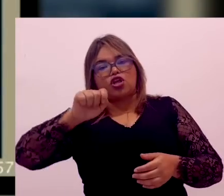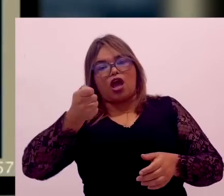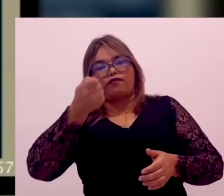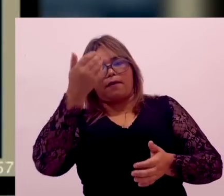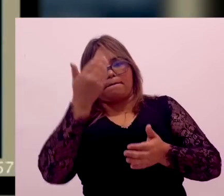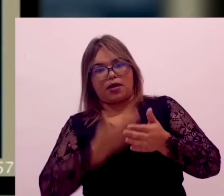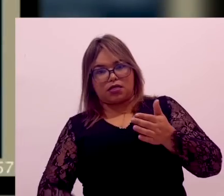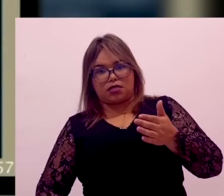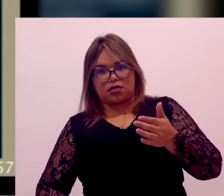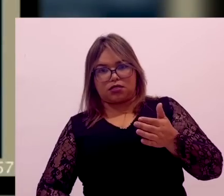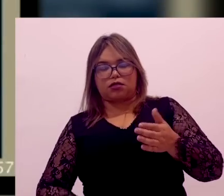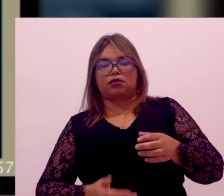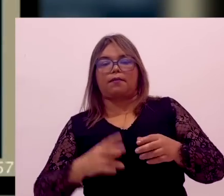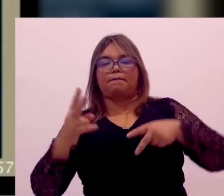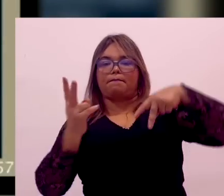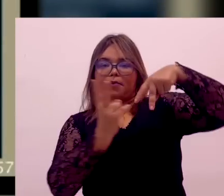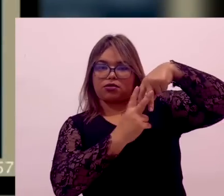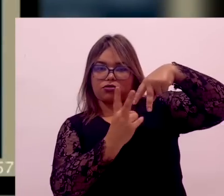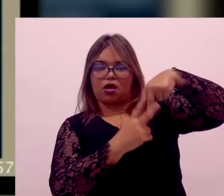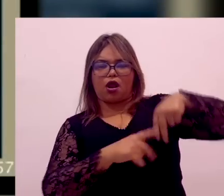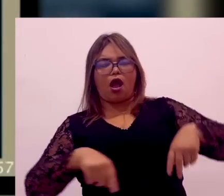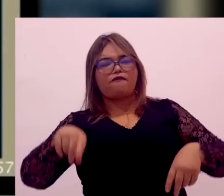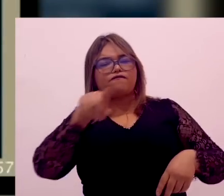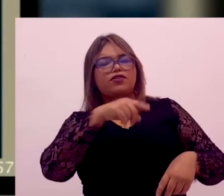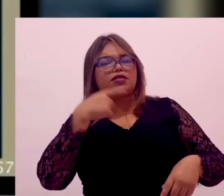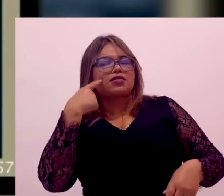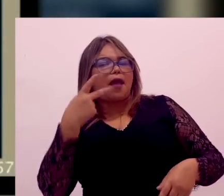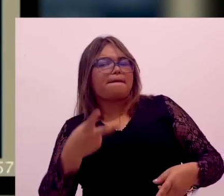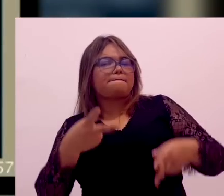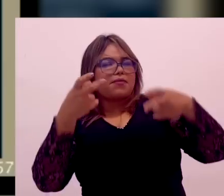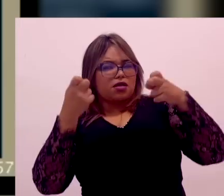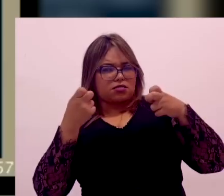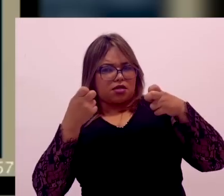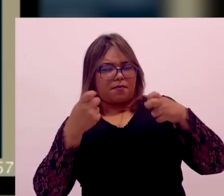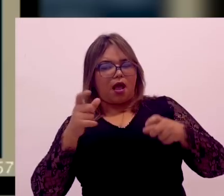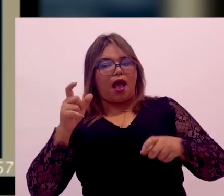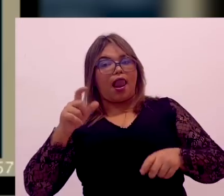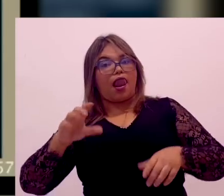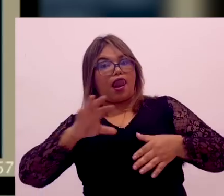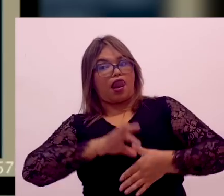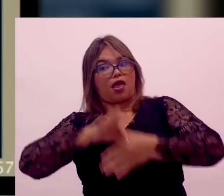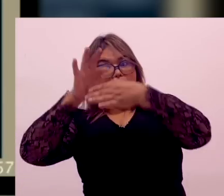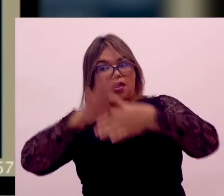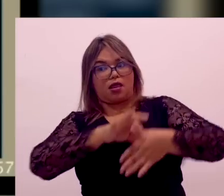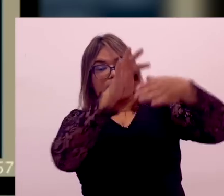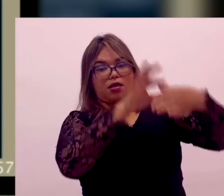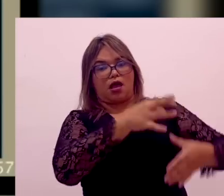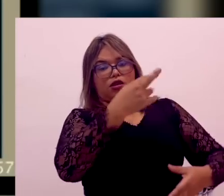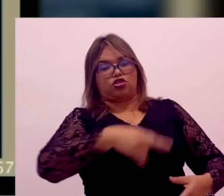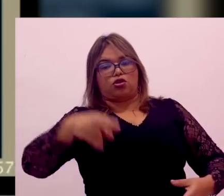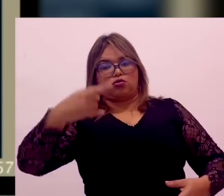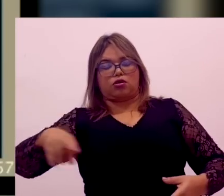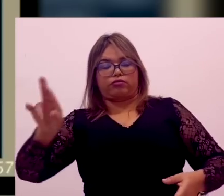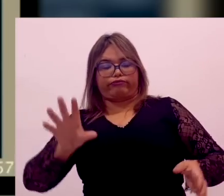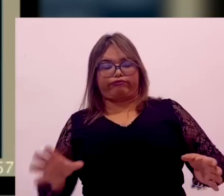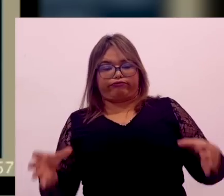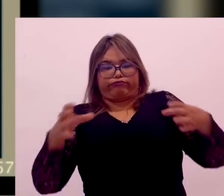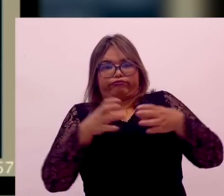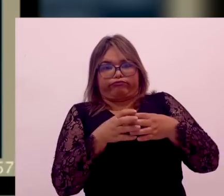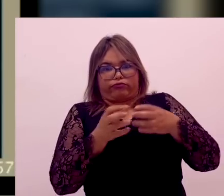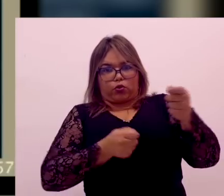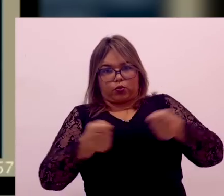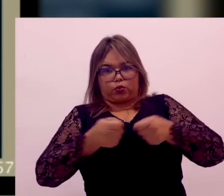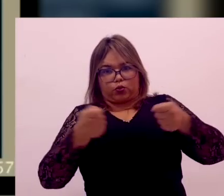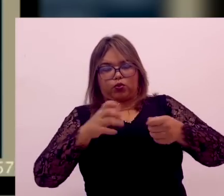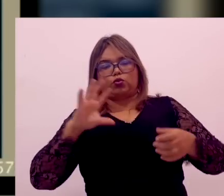Ele tenta unir os líderes religiosos. Será que isso está fazendo sentido agora? Será que parece familiar? Bem,